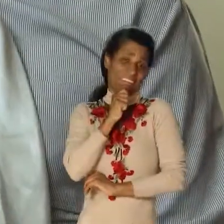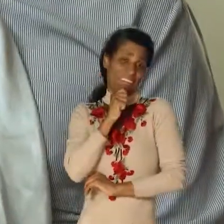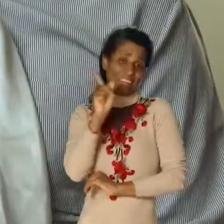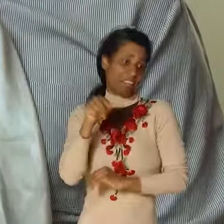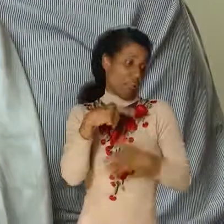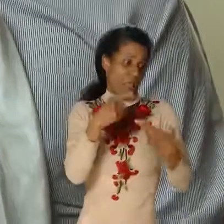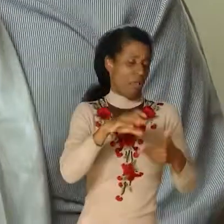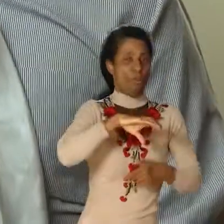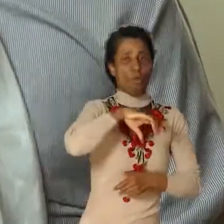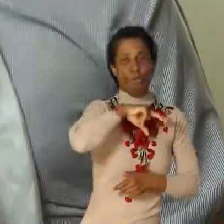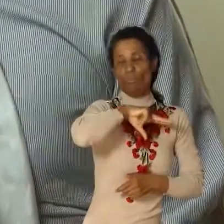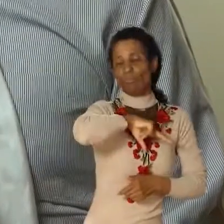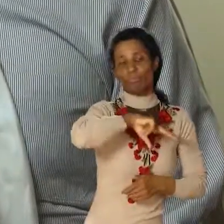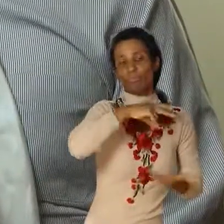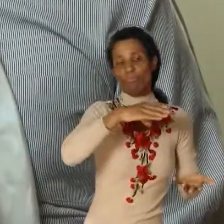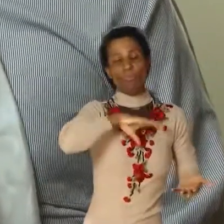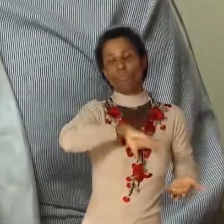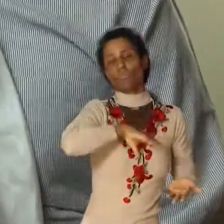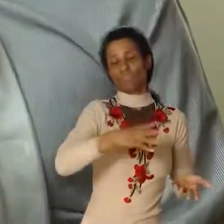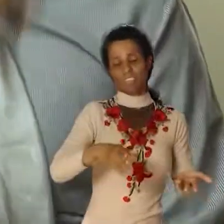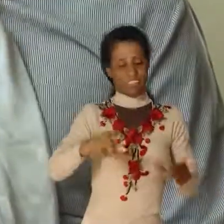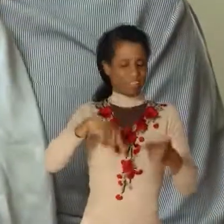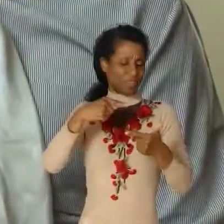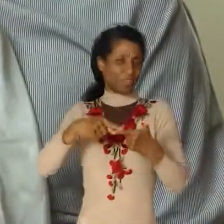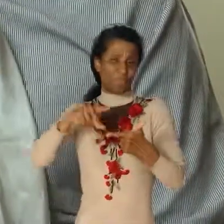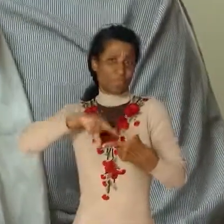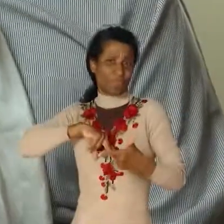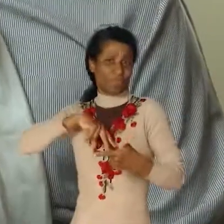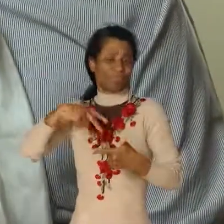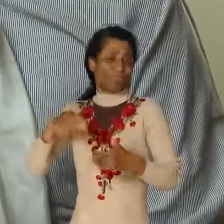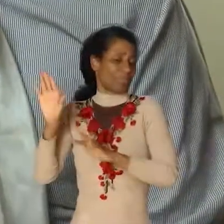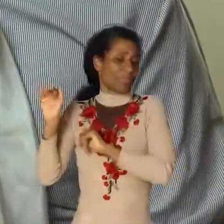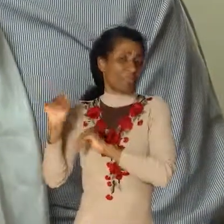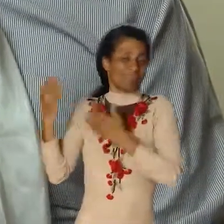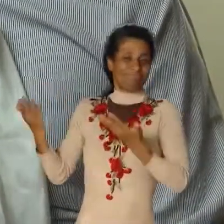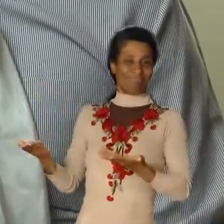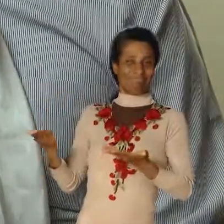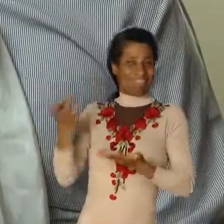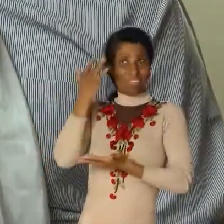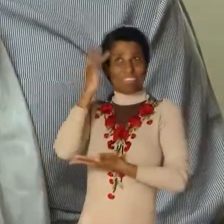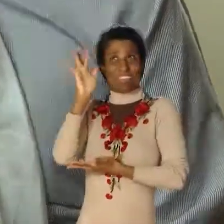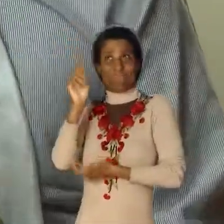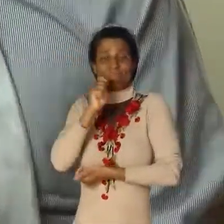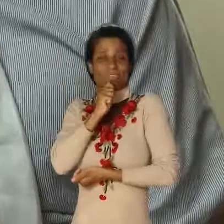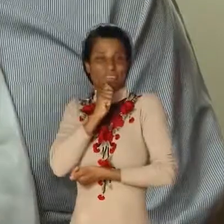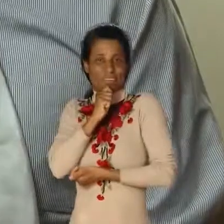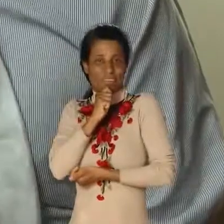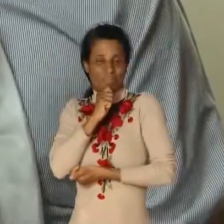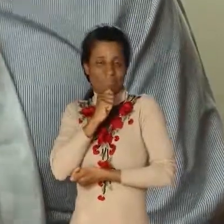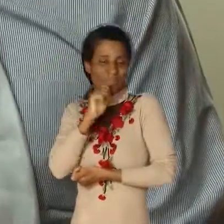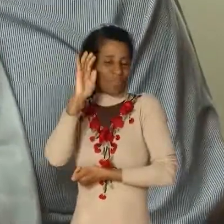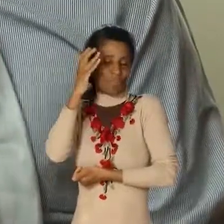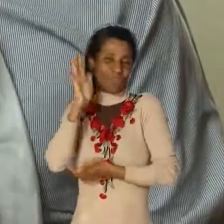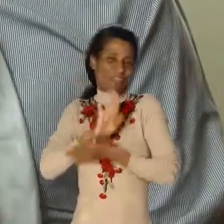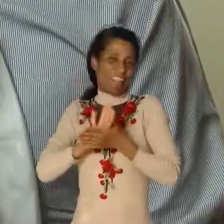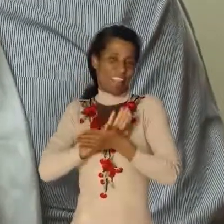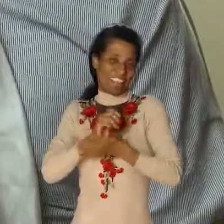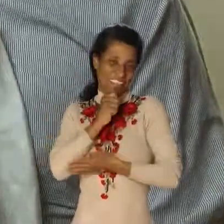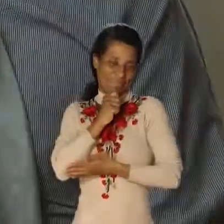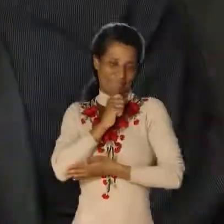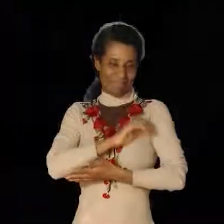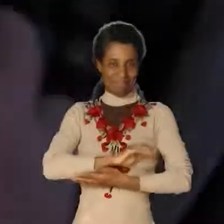éramos aqui ainda. Se éramos portugueses, se éramos espanhóis, o que nós iríamos ser. Nós ainda